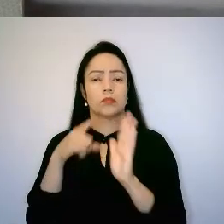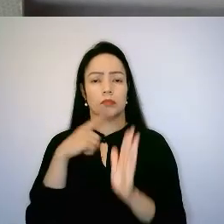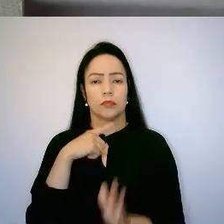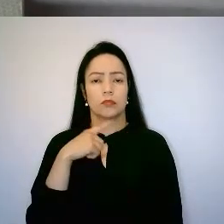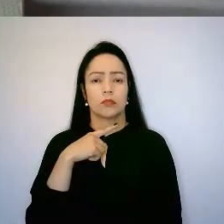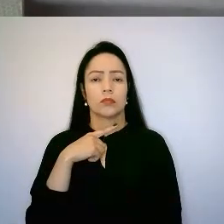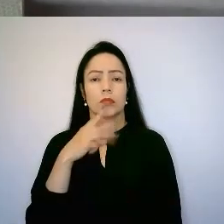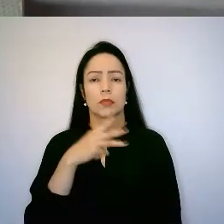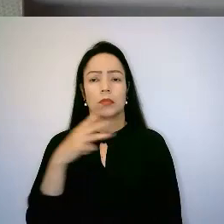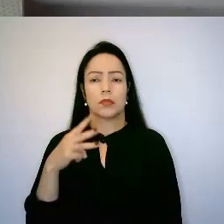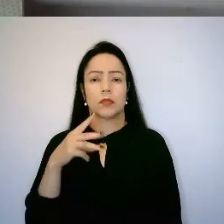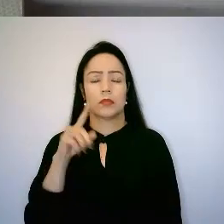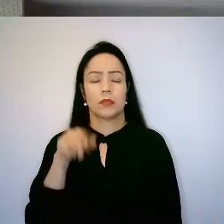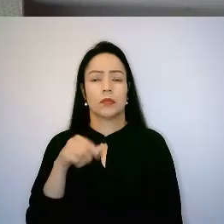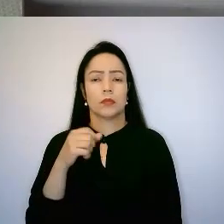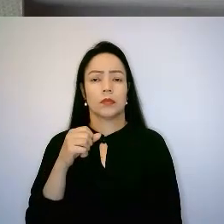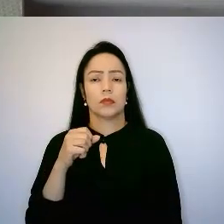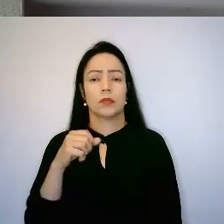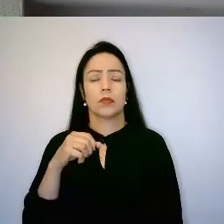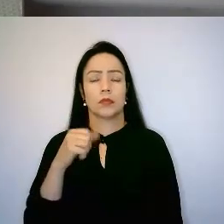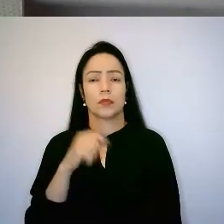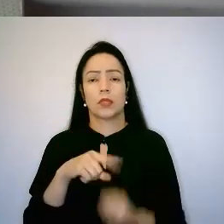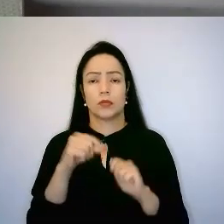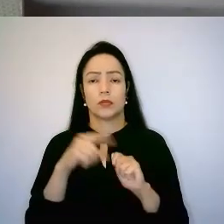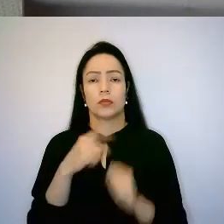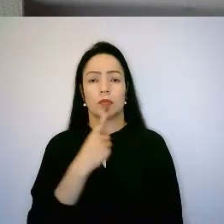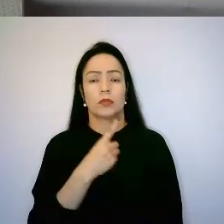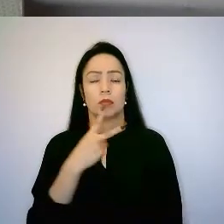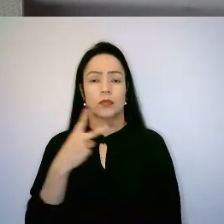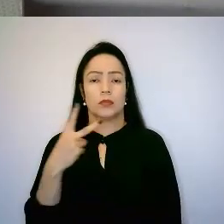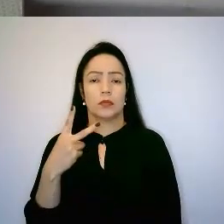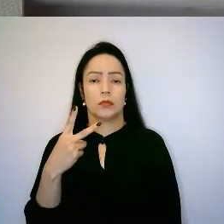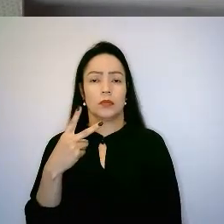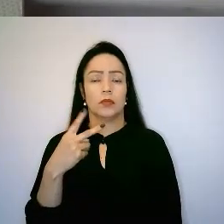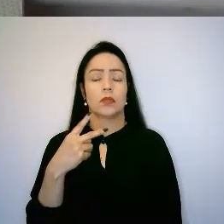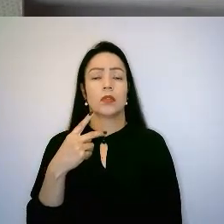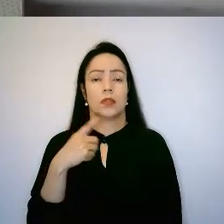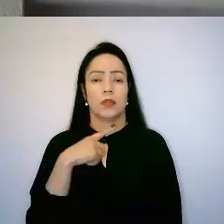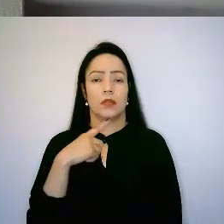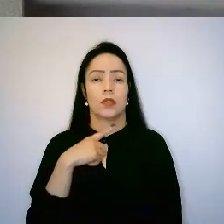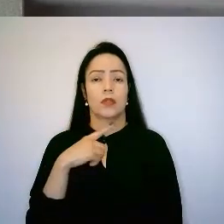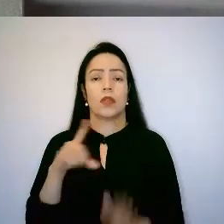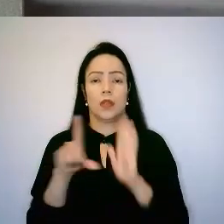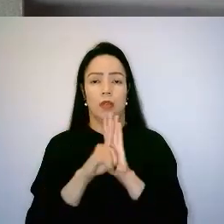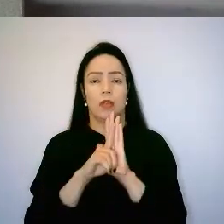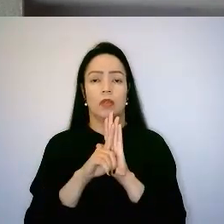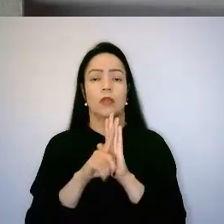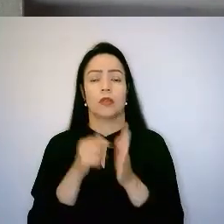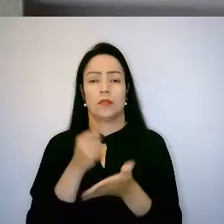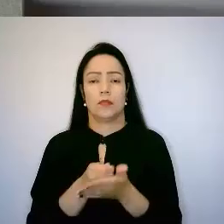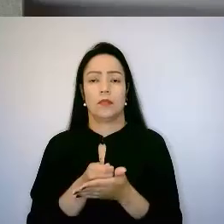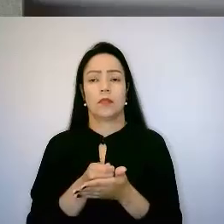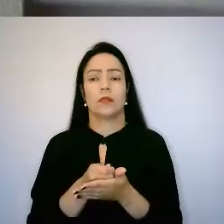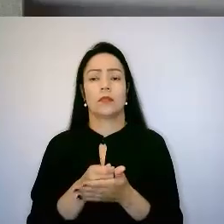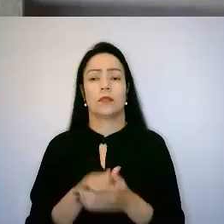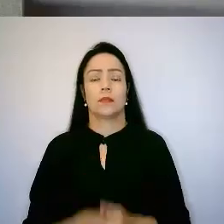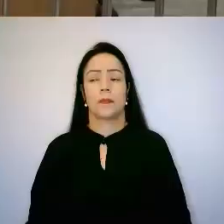código penalizar os artigos 112 118 inciso 1 da lei da execução penal agora eu conheci ele desprovido